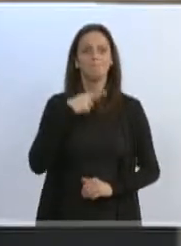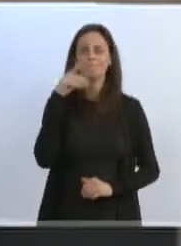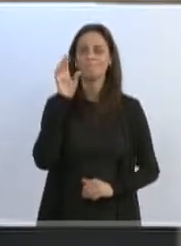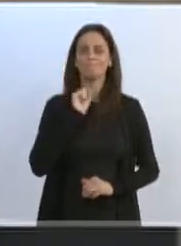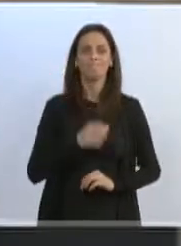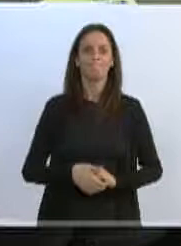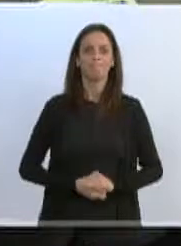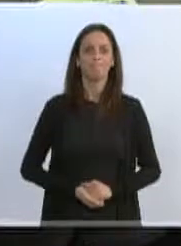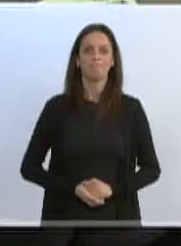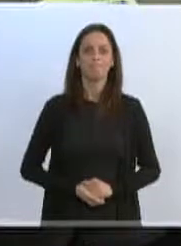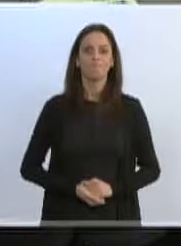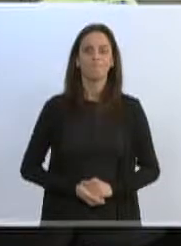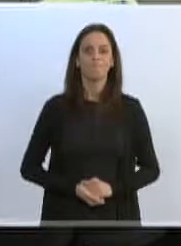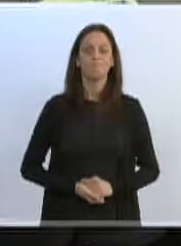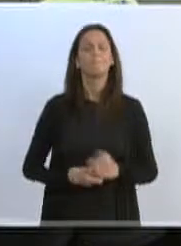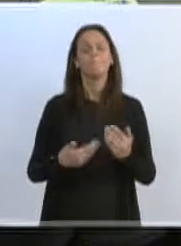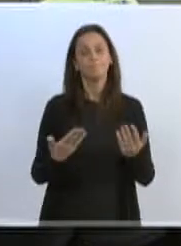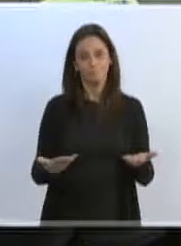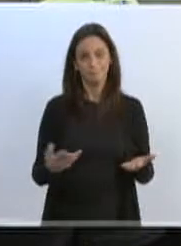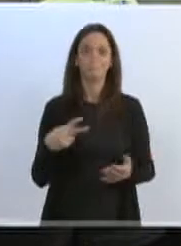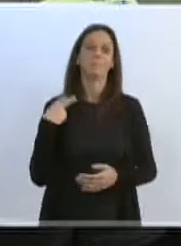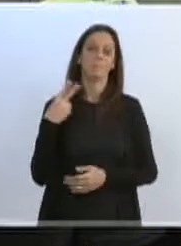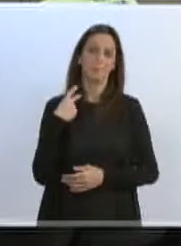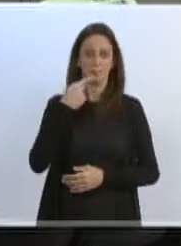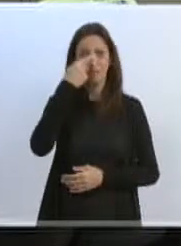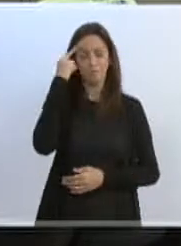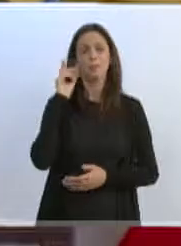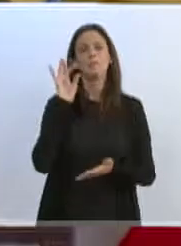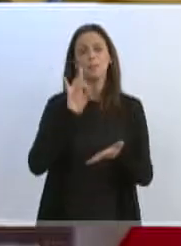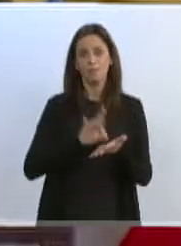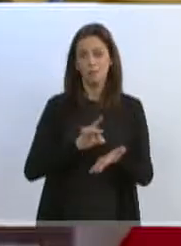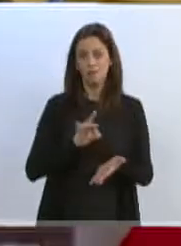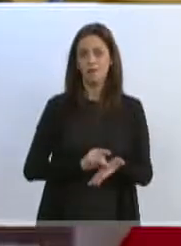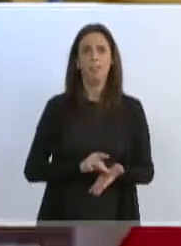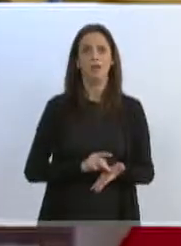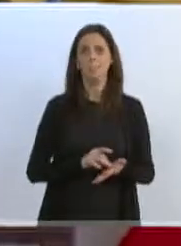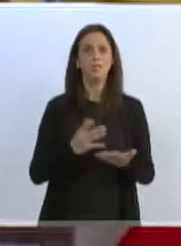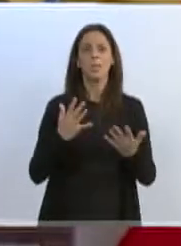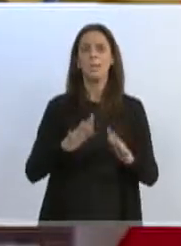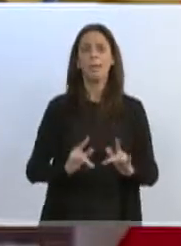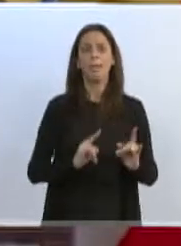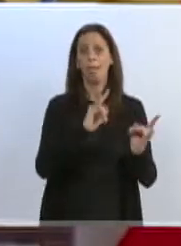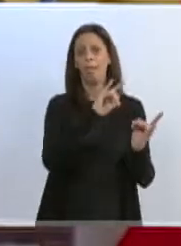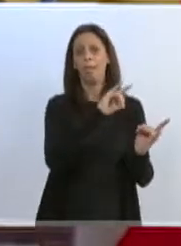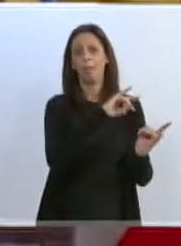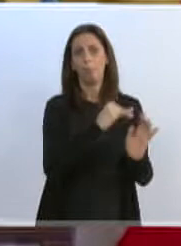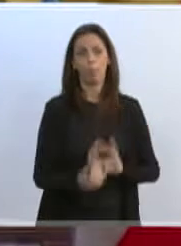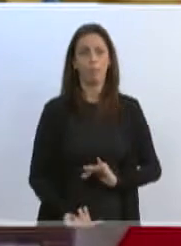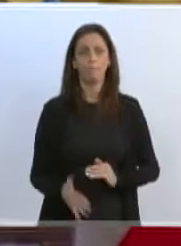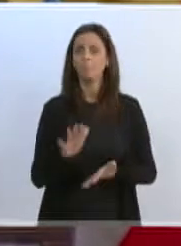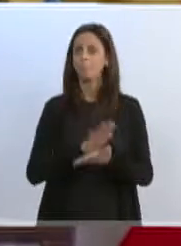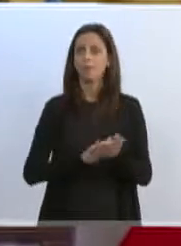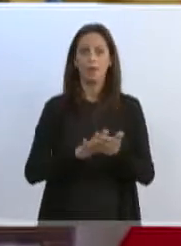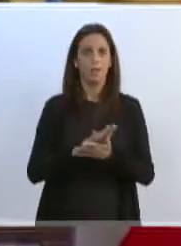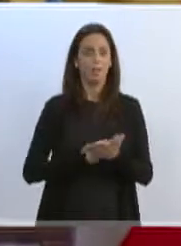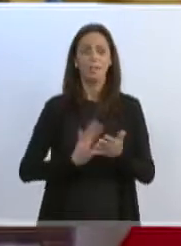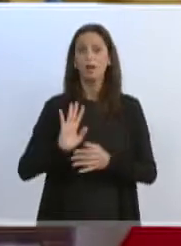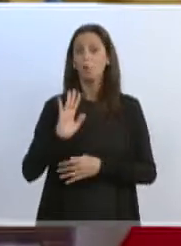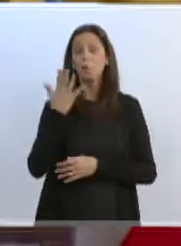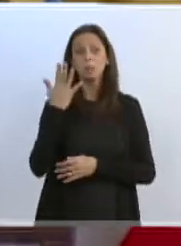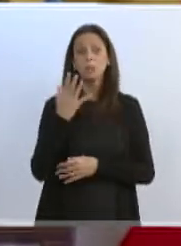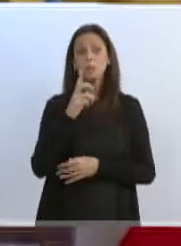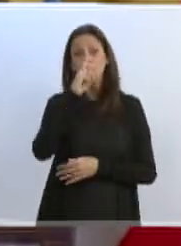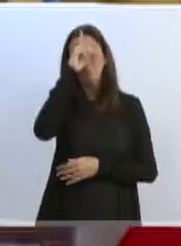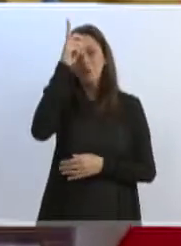vereador ito realmente essa não é a idéia de ninguém muito pelo contrário a gente quer contribuir surgiu essa alternativa